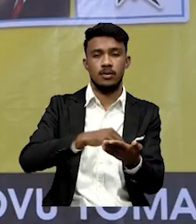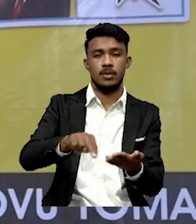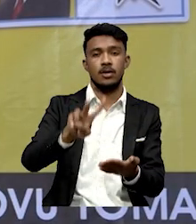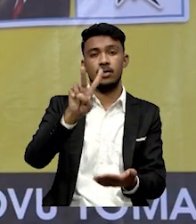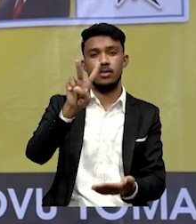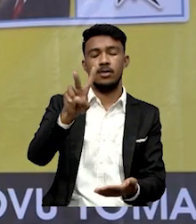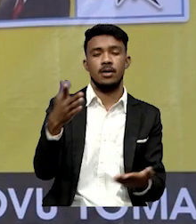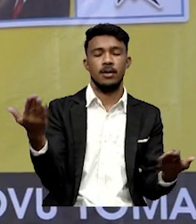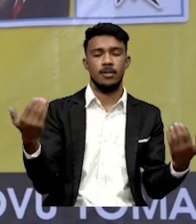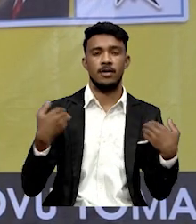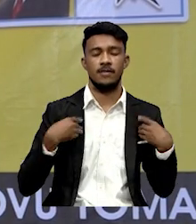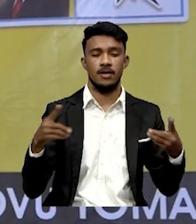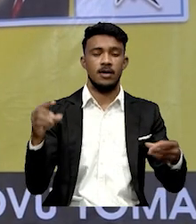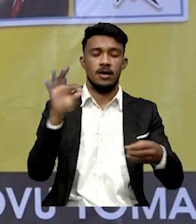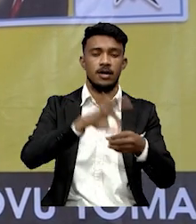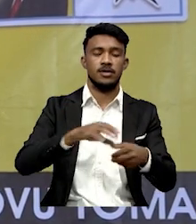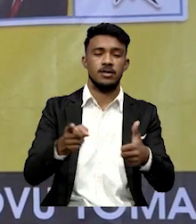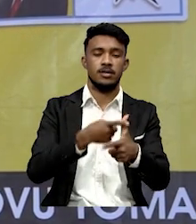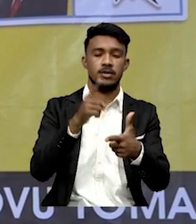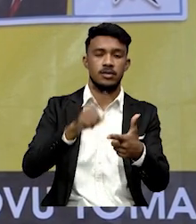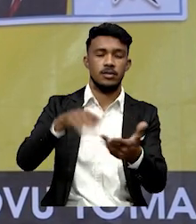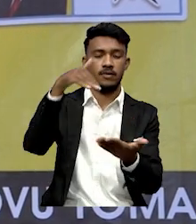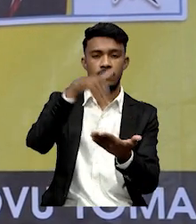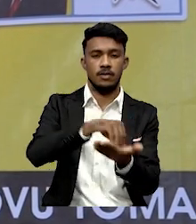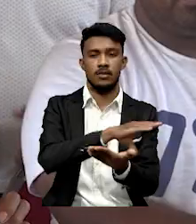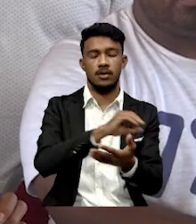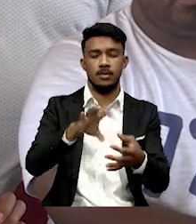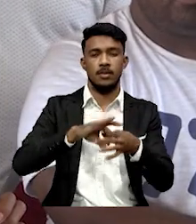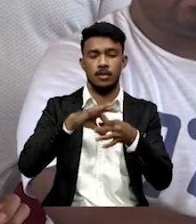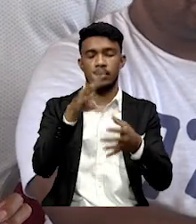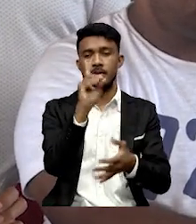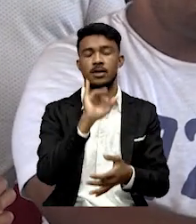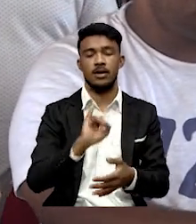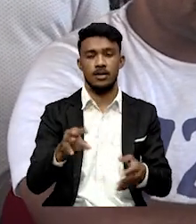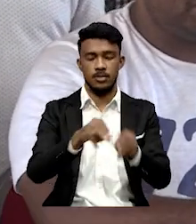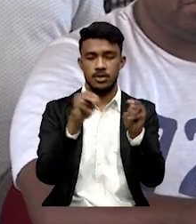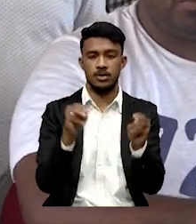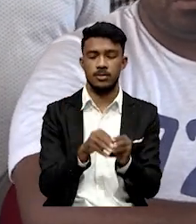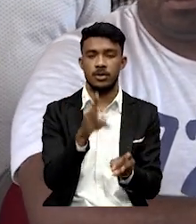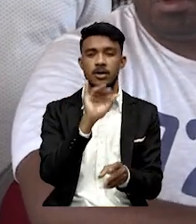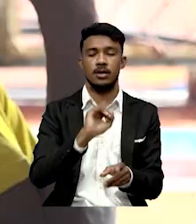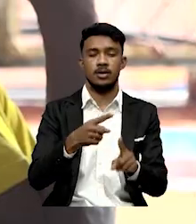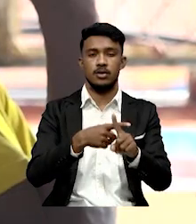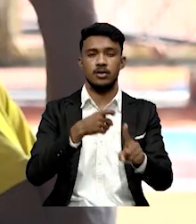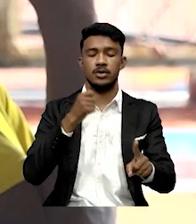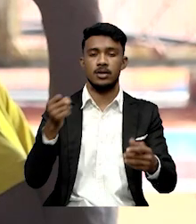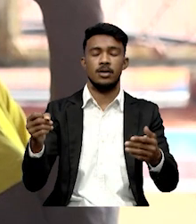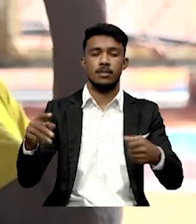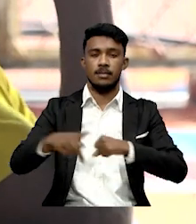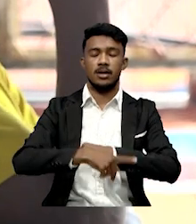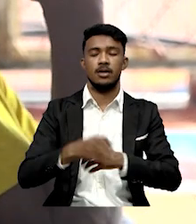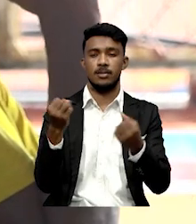rua e a eleição segunda volta ne. Equipa surpresa dele e município dele, Maihusi Cor Partido